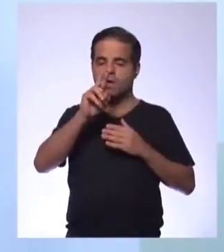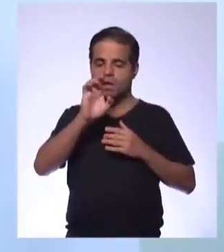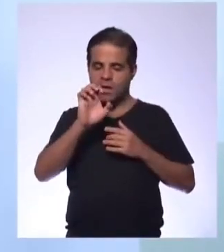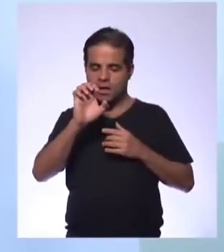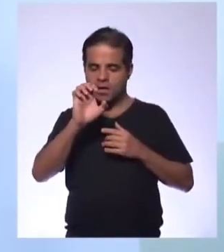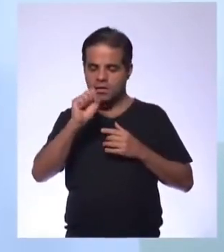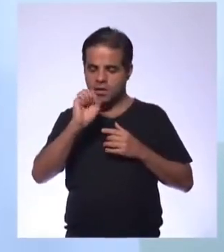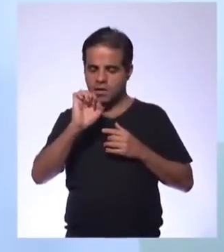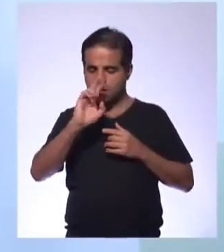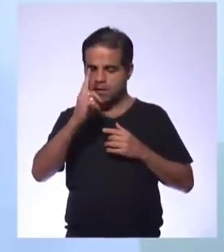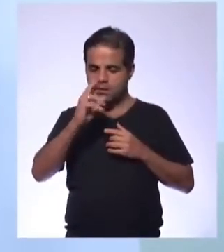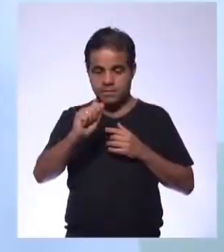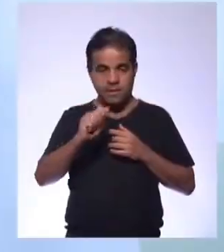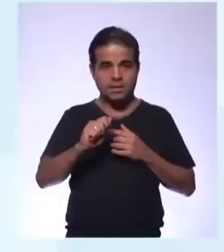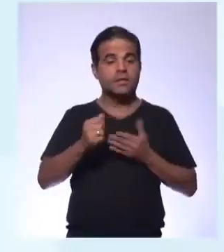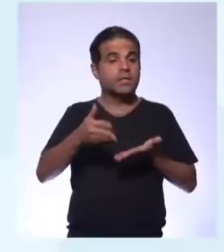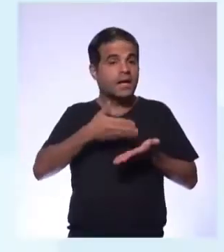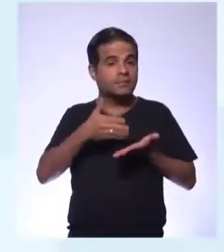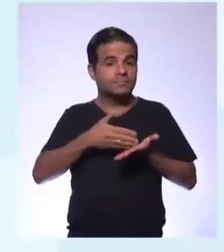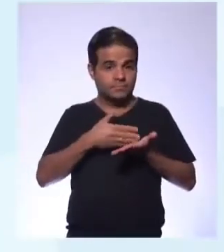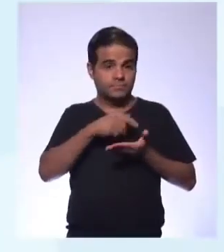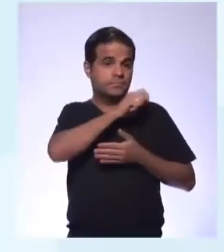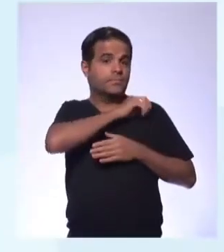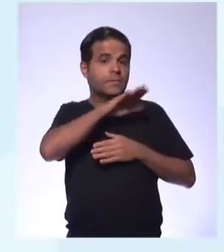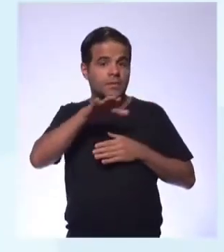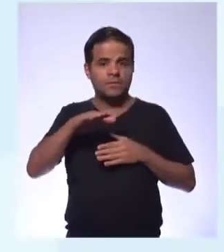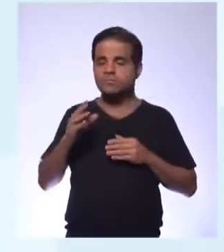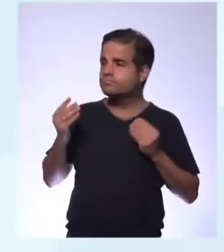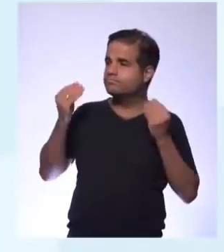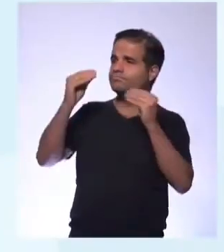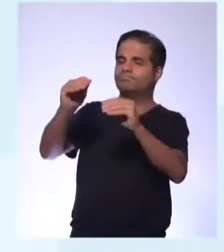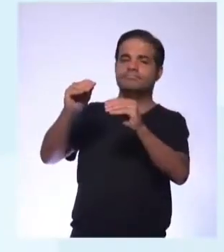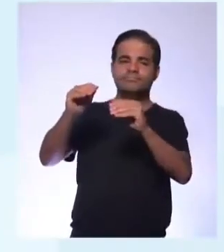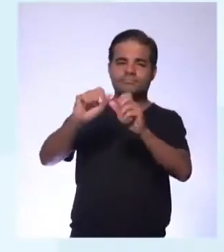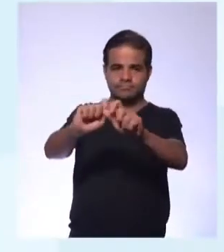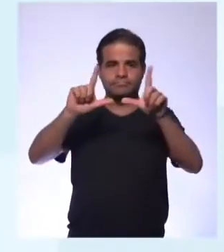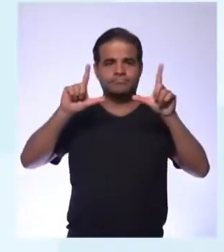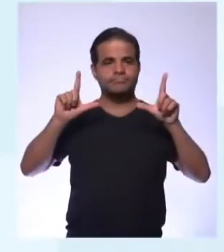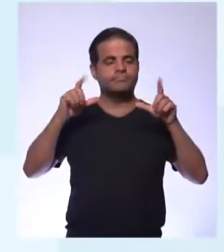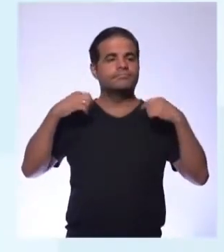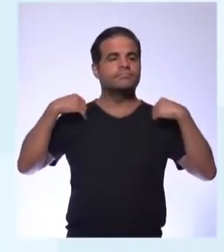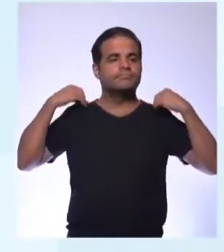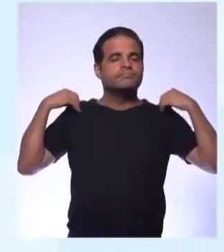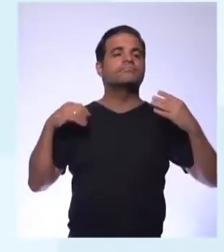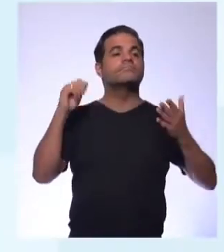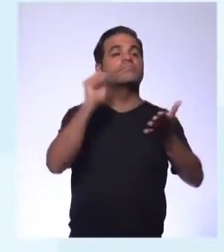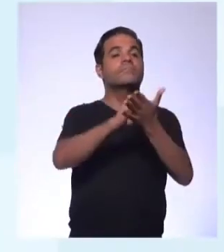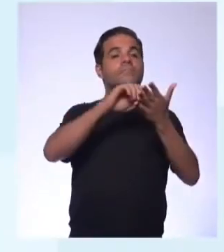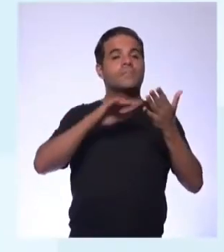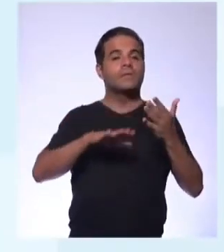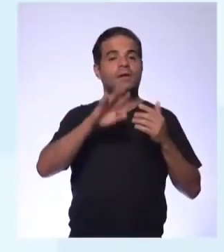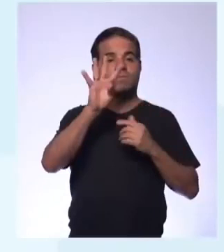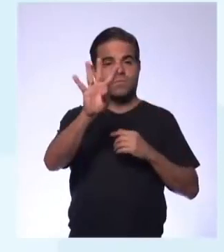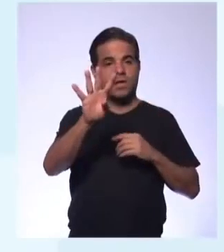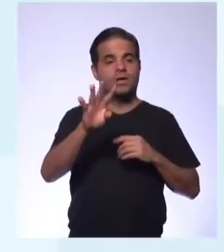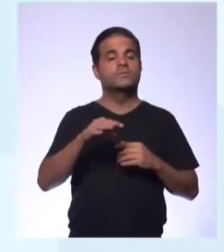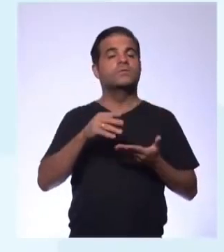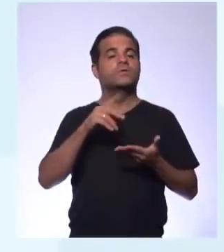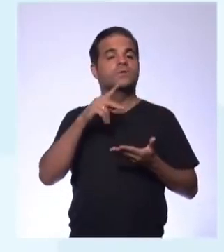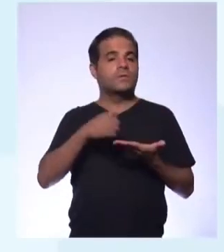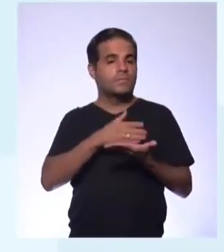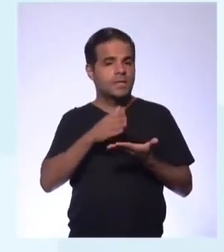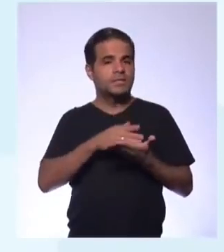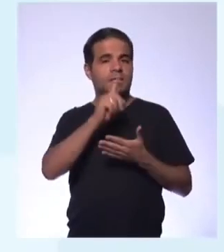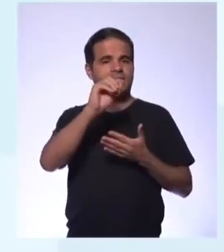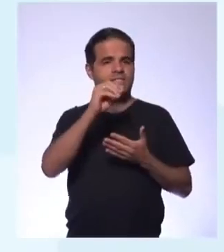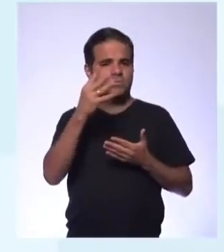certo? Tá no caderno do aluno, pode colocar na tela, por favor. Atividade 4, que é da página